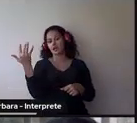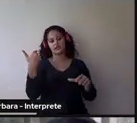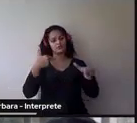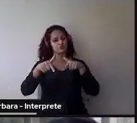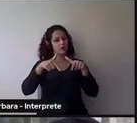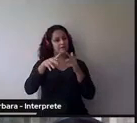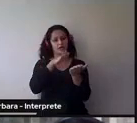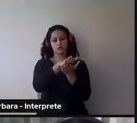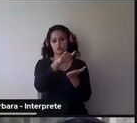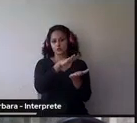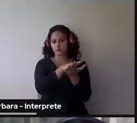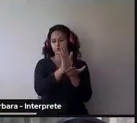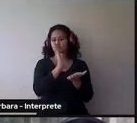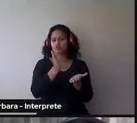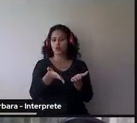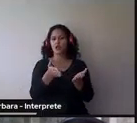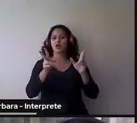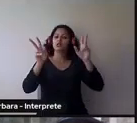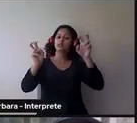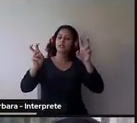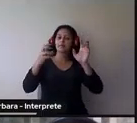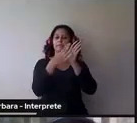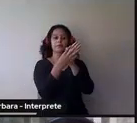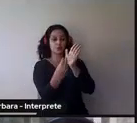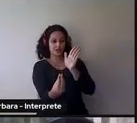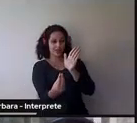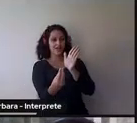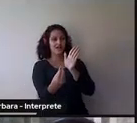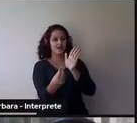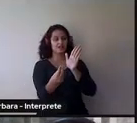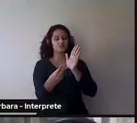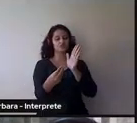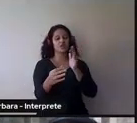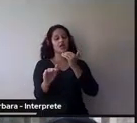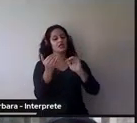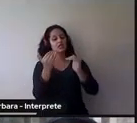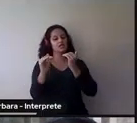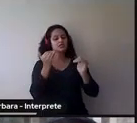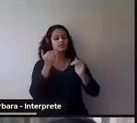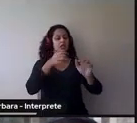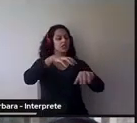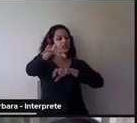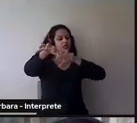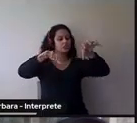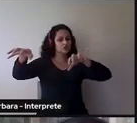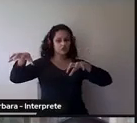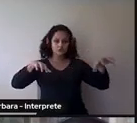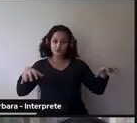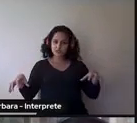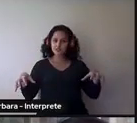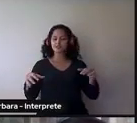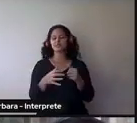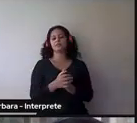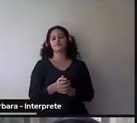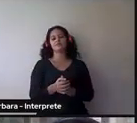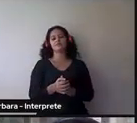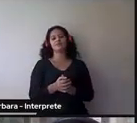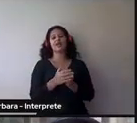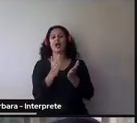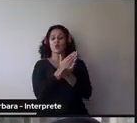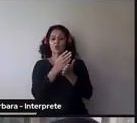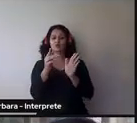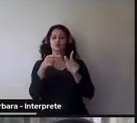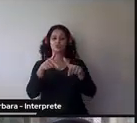essa distribuição, no caso, sobre modelagem, para analisar a distribuição dos organismos. Dentre esses, alguns estão citados